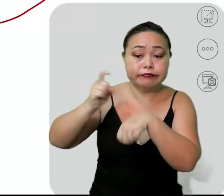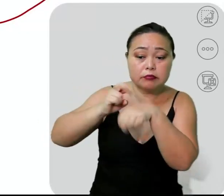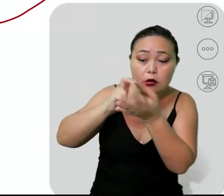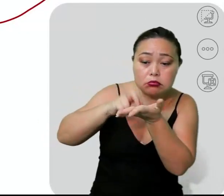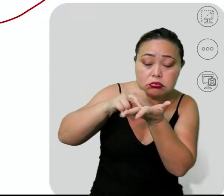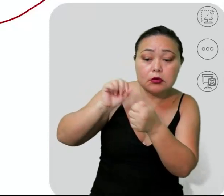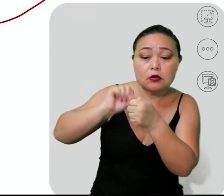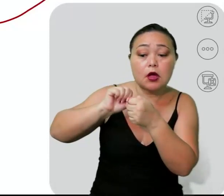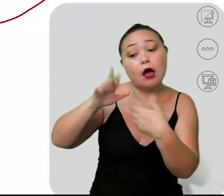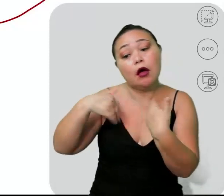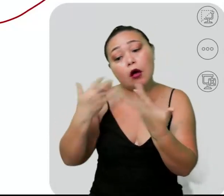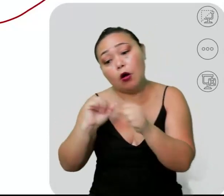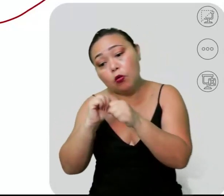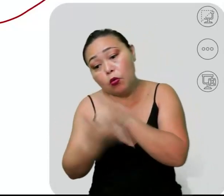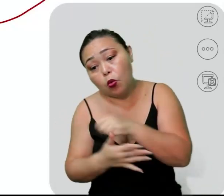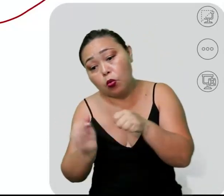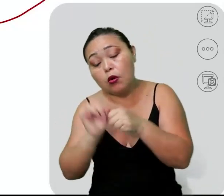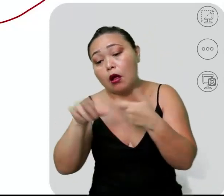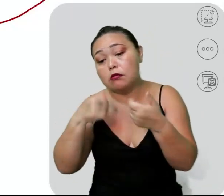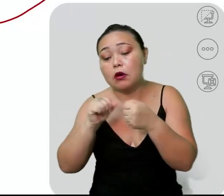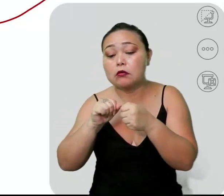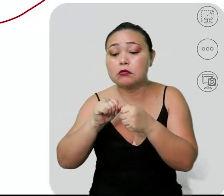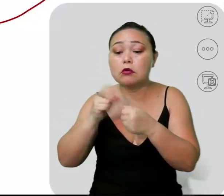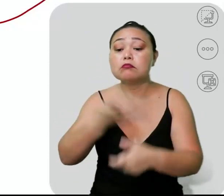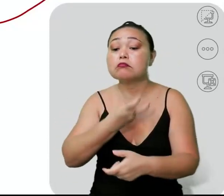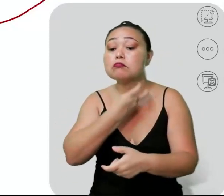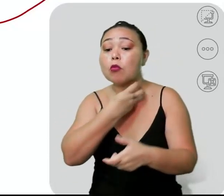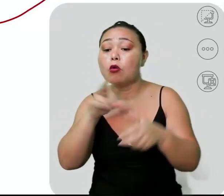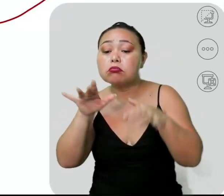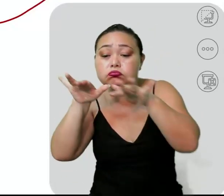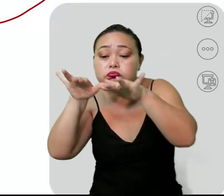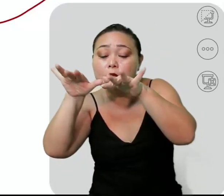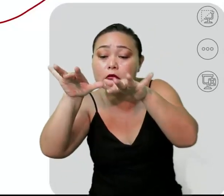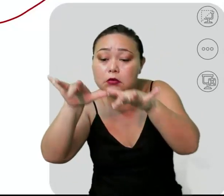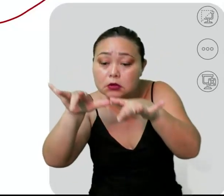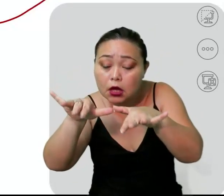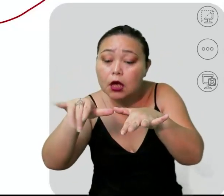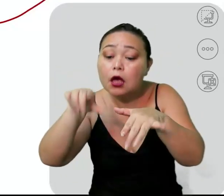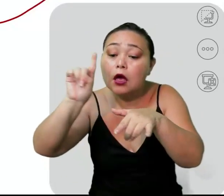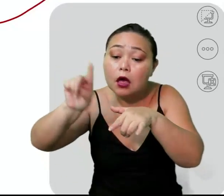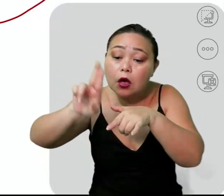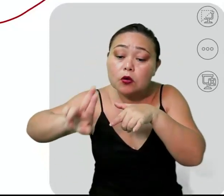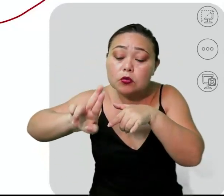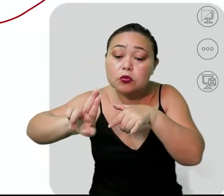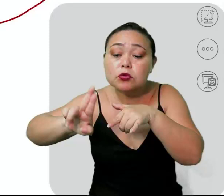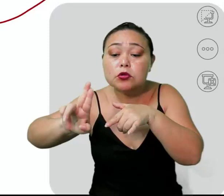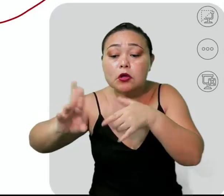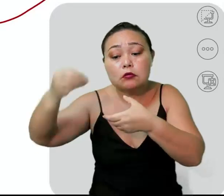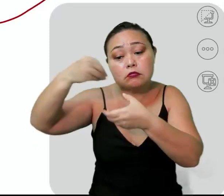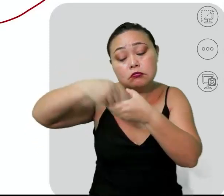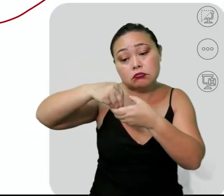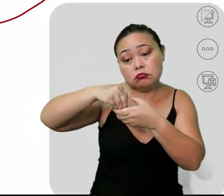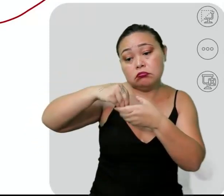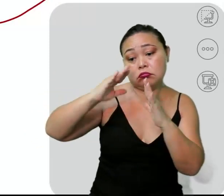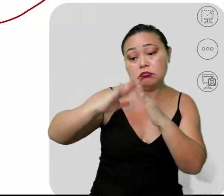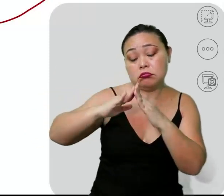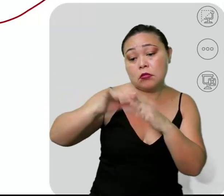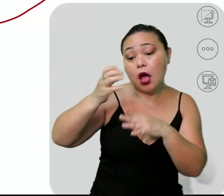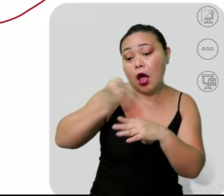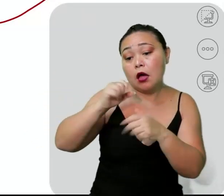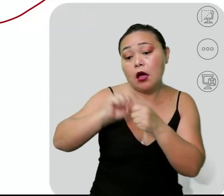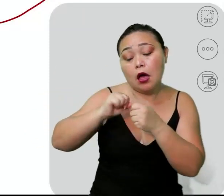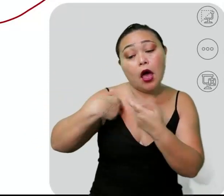em um animal que os chineses utilizam muito como animal doméstico. É a teoria mais aceitável